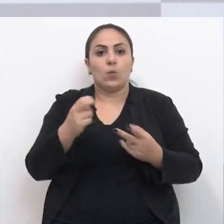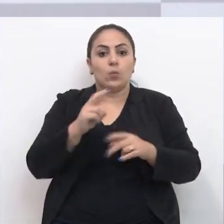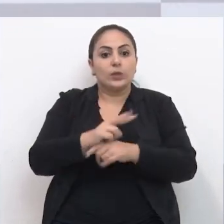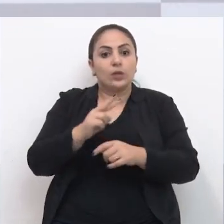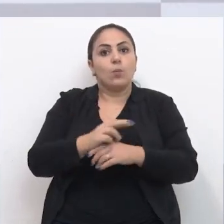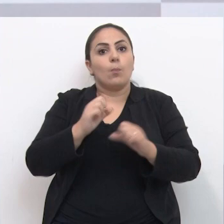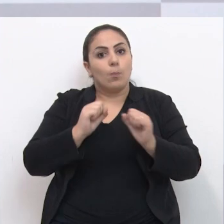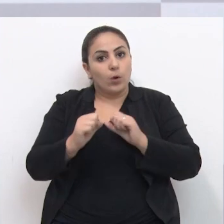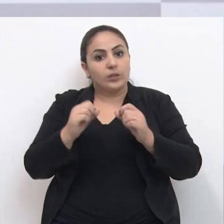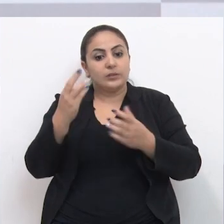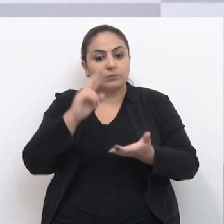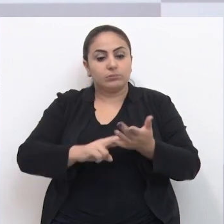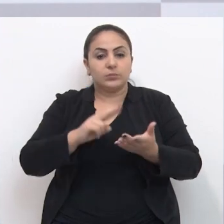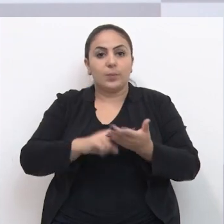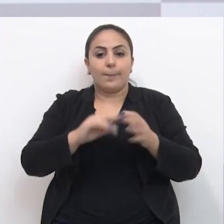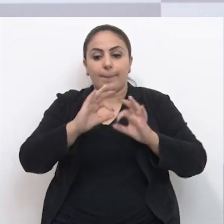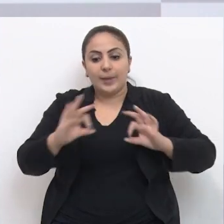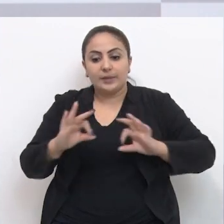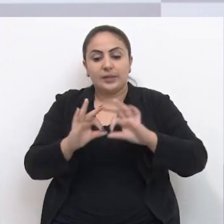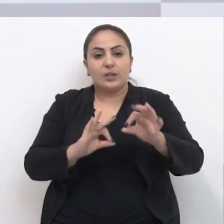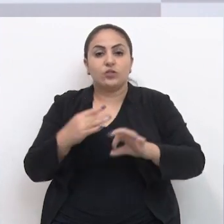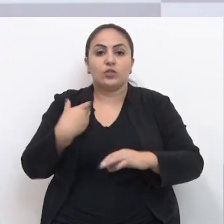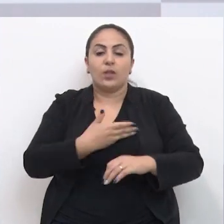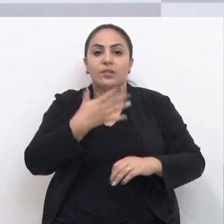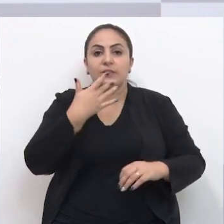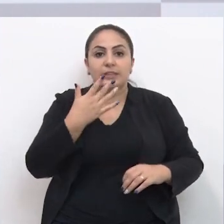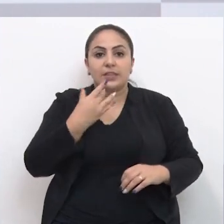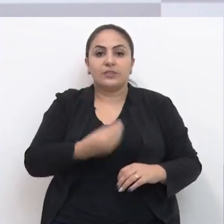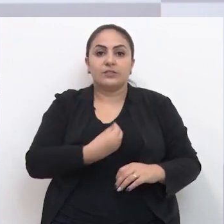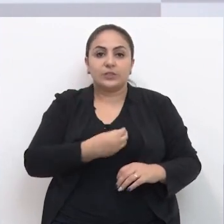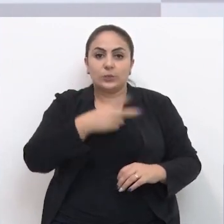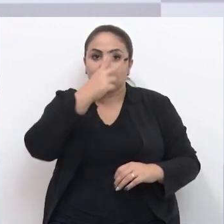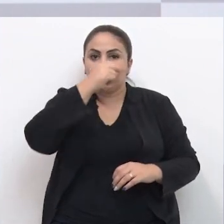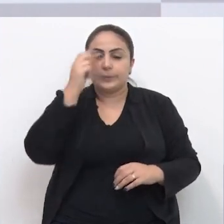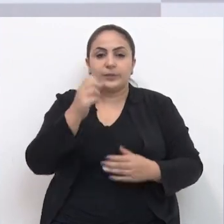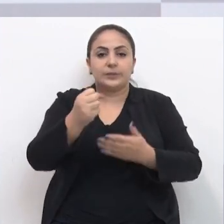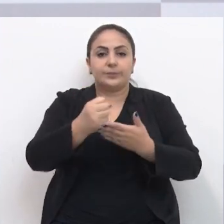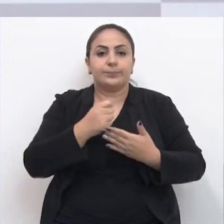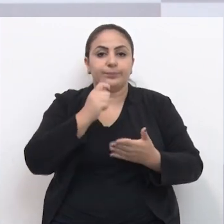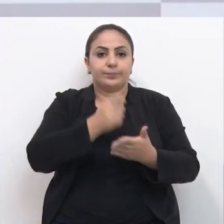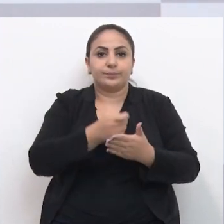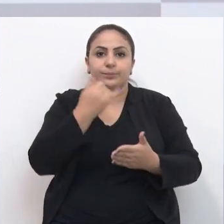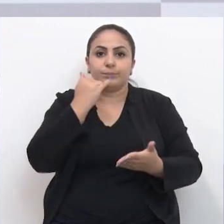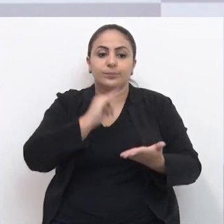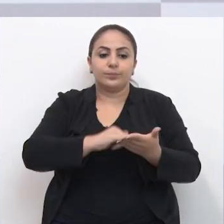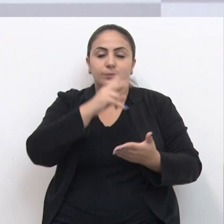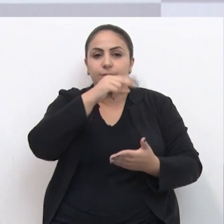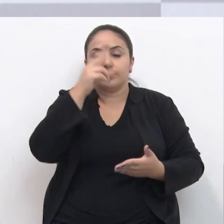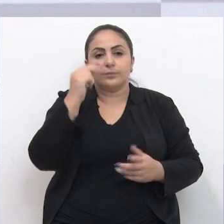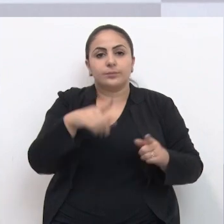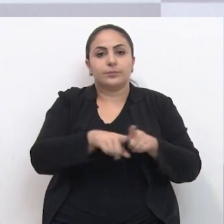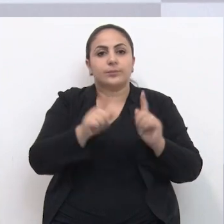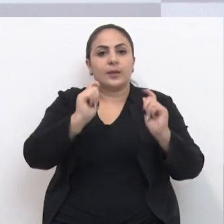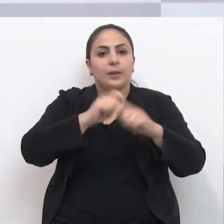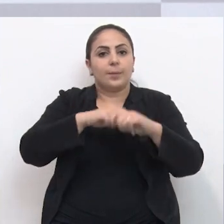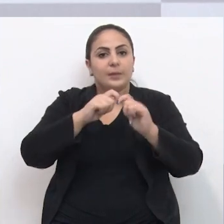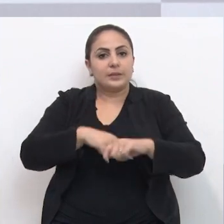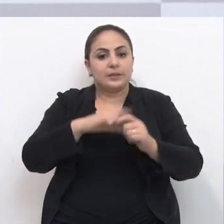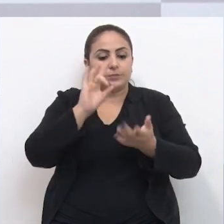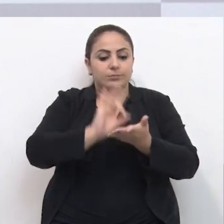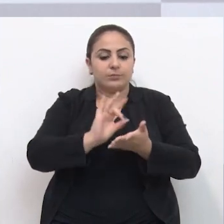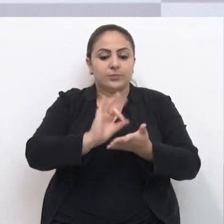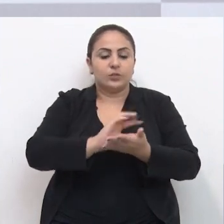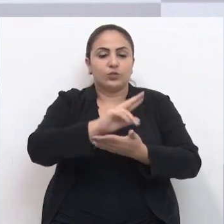menor ou até maior. Então nós vamos aqui facilitar a vida do município, trazer o pagamento de impostos ao município e também dar condições do